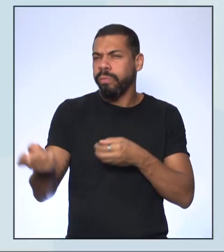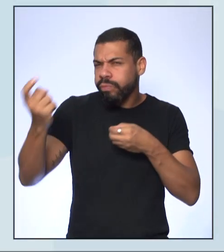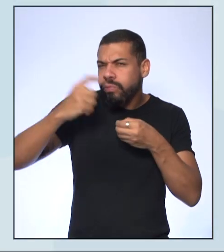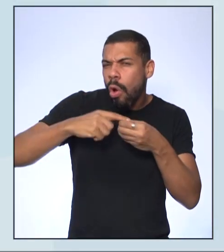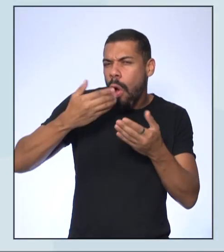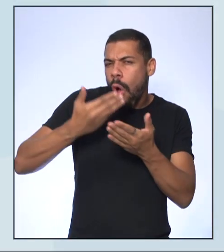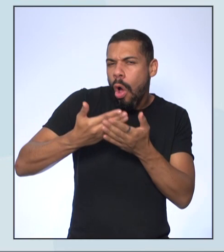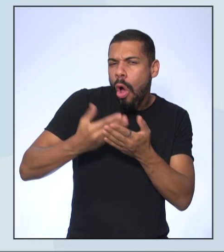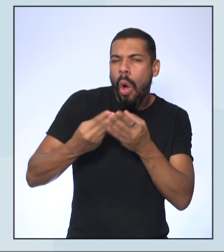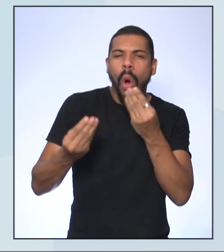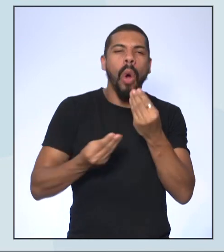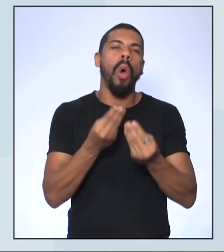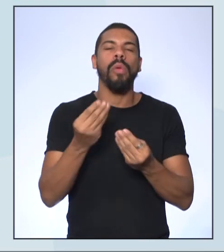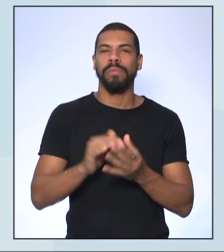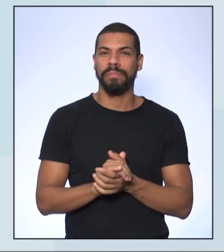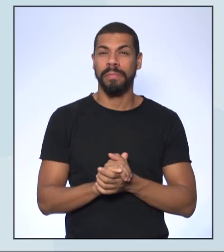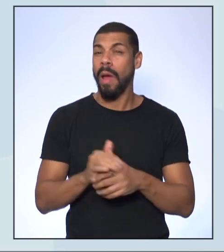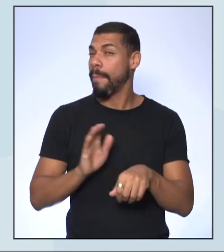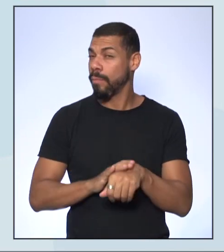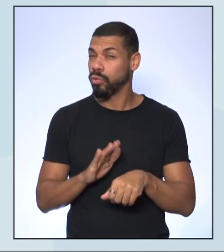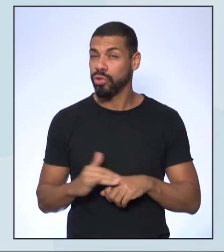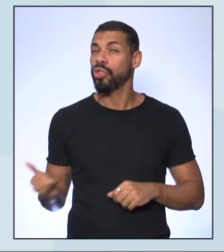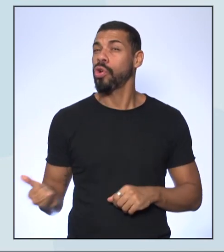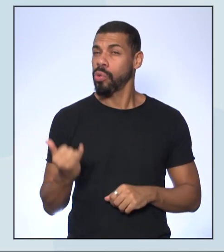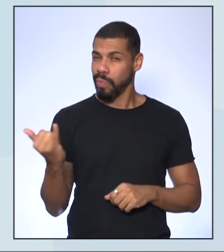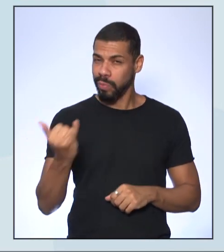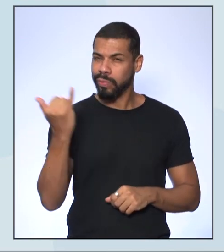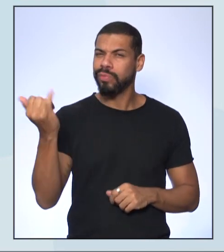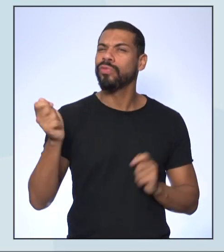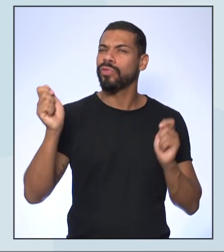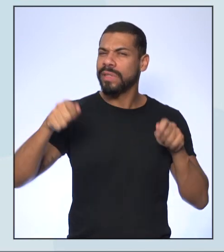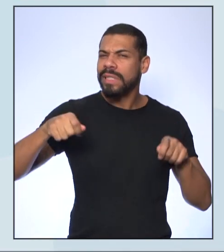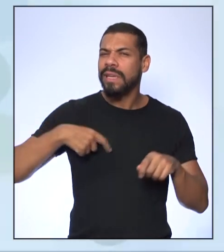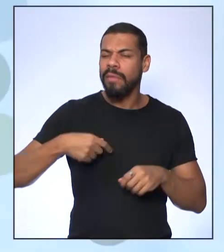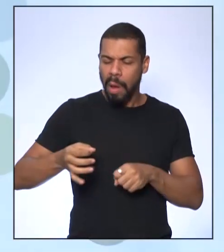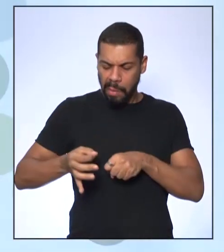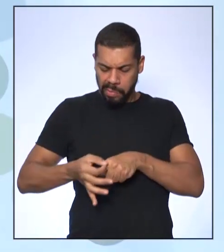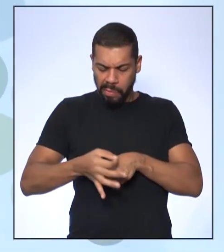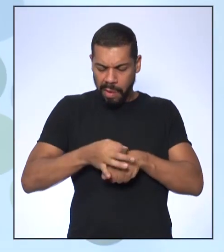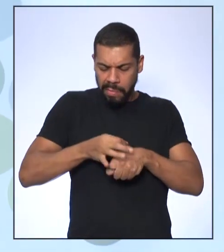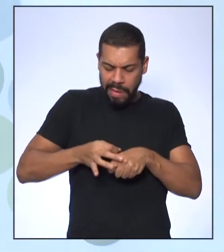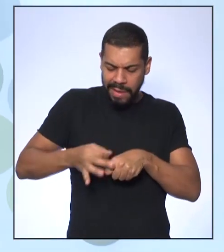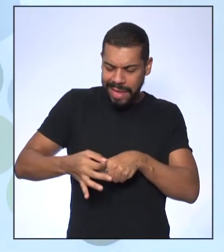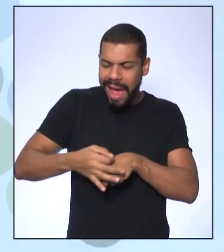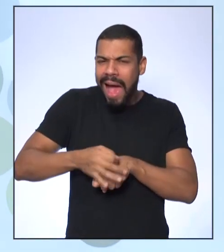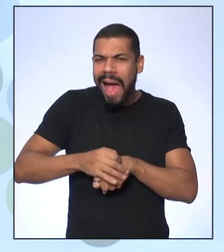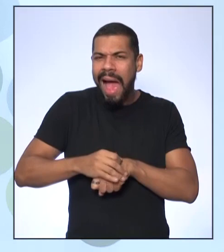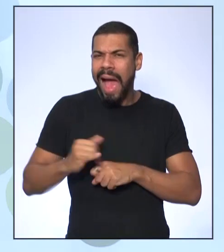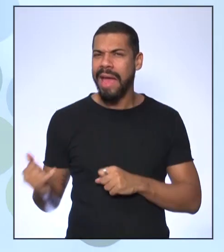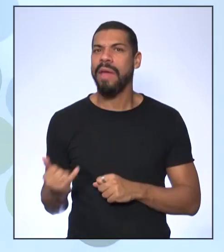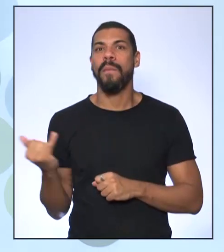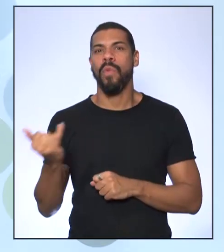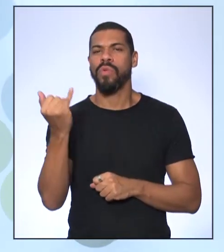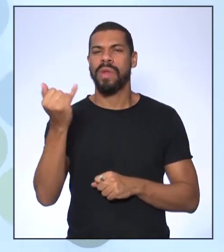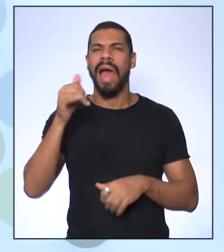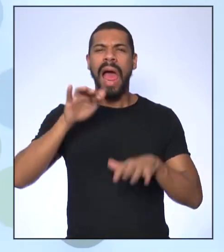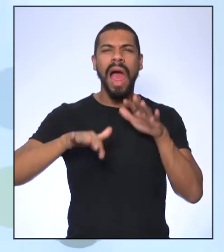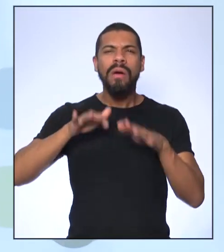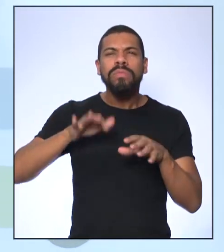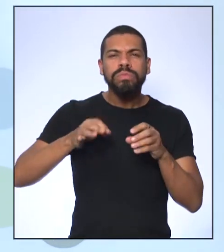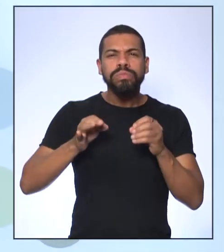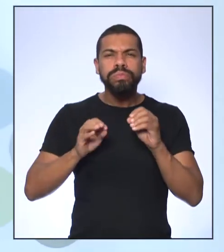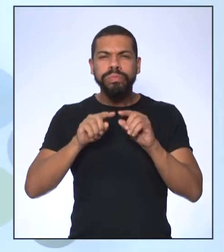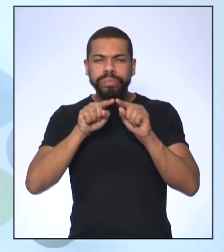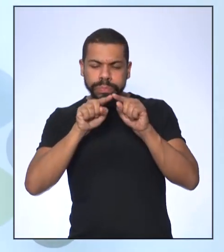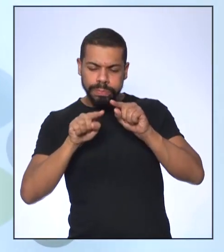Os cloroplastos, muito importante. Você viu uma célula meio que hexágono, né? Não é tão arredondadinha, ela tem um formatinho ali